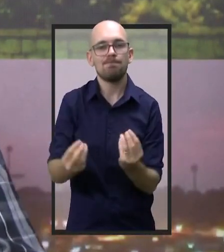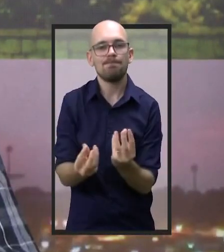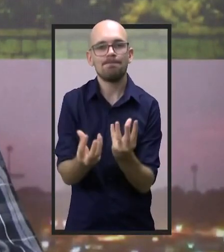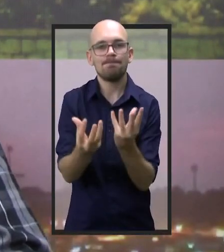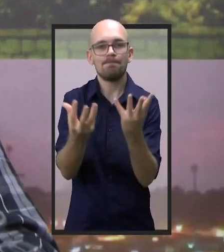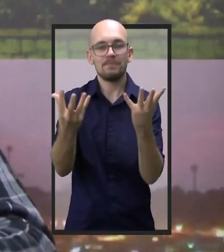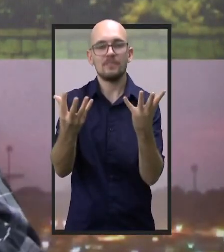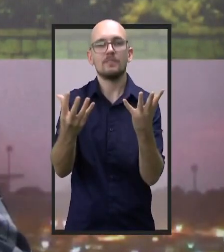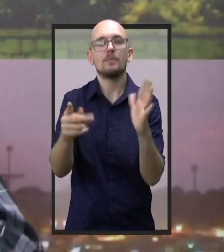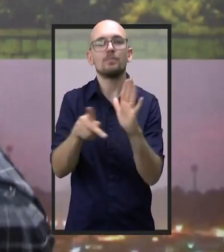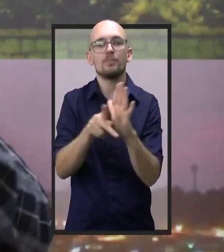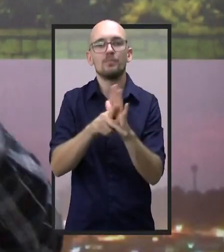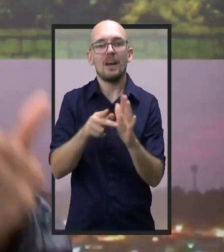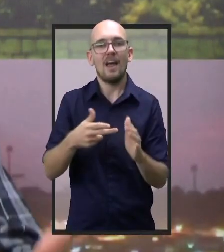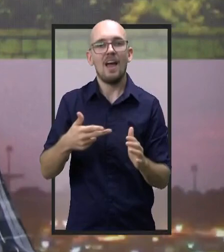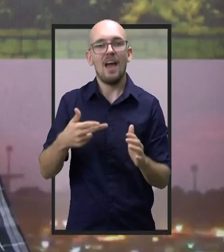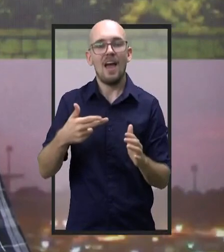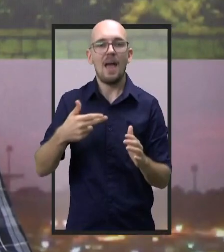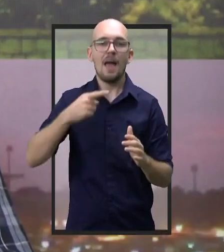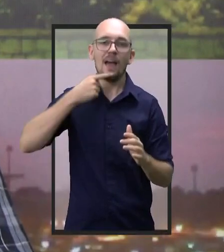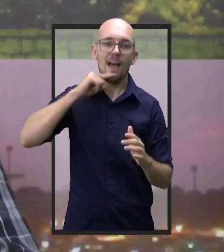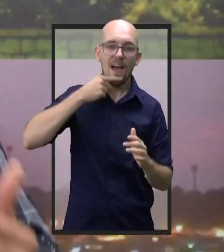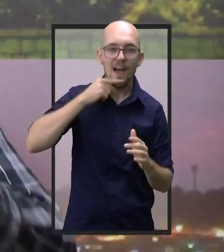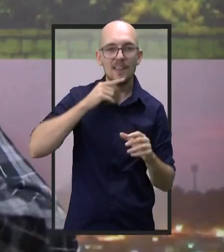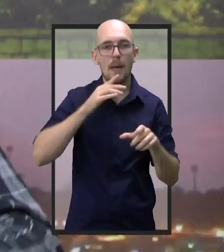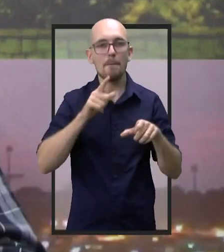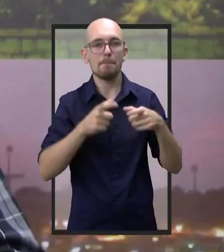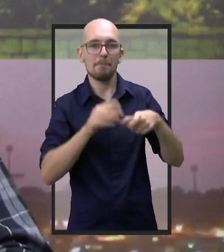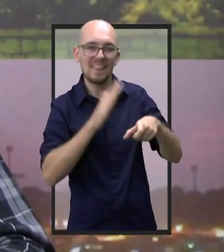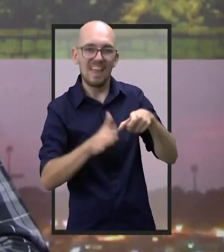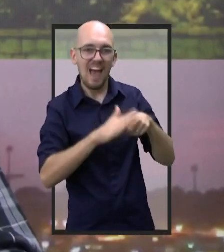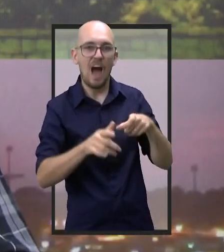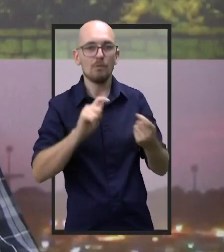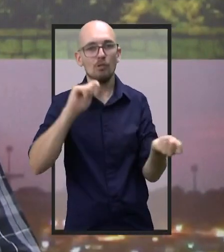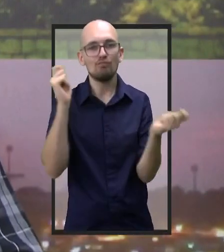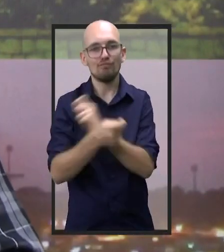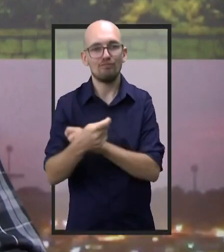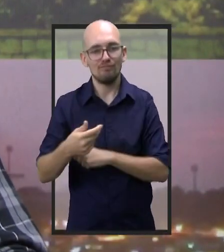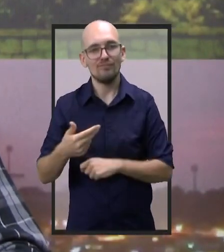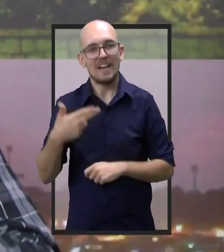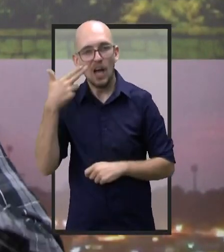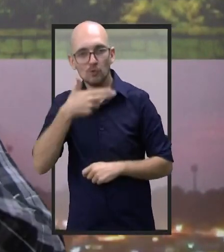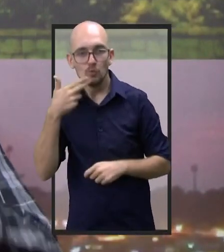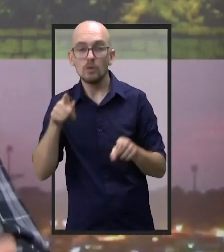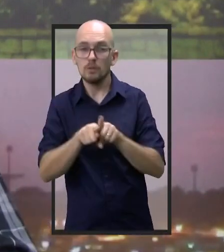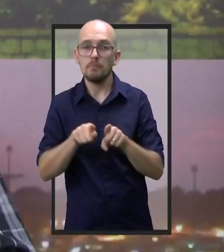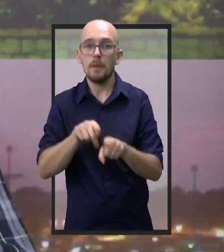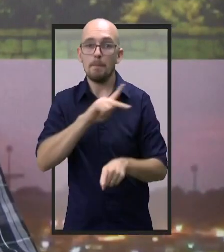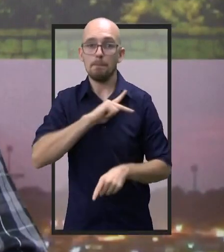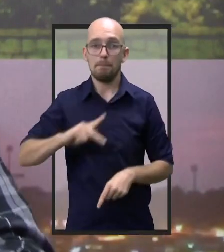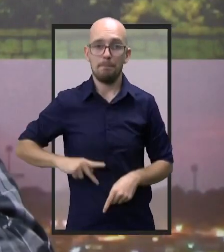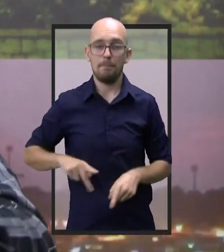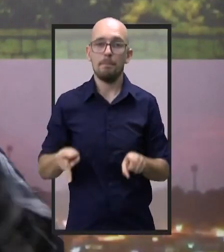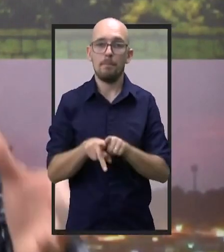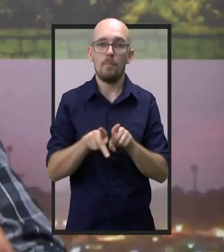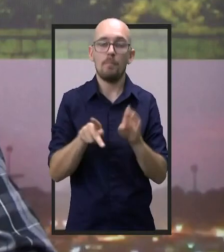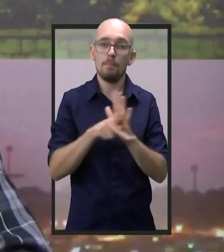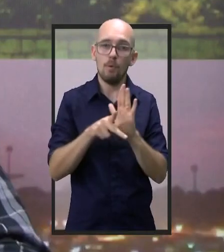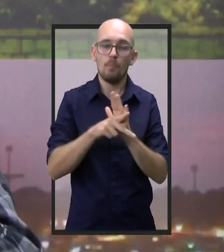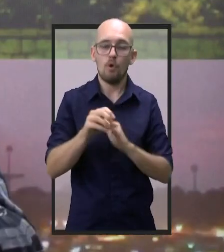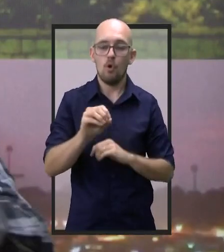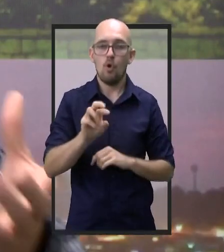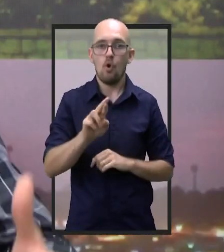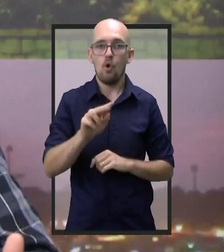partir da beterraba e da cana, é o presidente da Orplana, a Organização dos Plantadores de Cana da região Centro-Sul do Brasil, e também